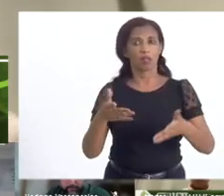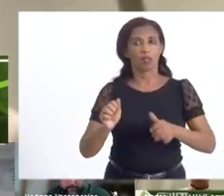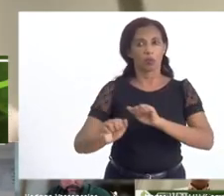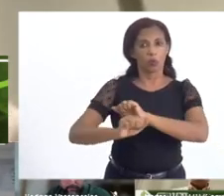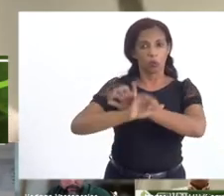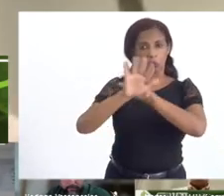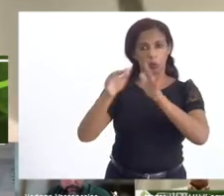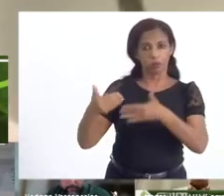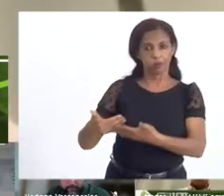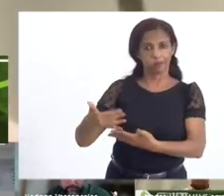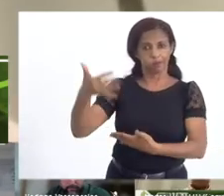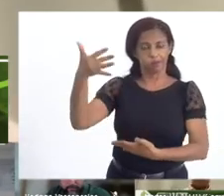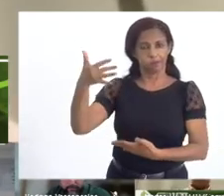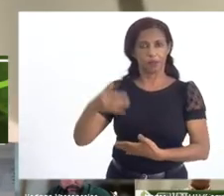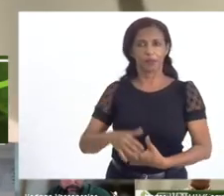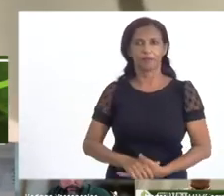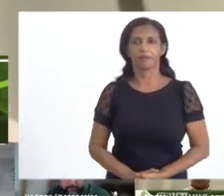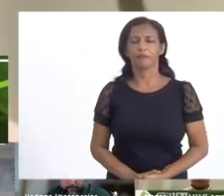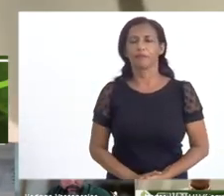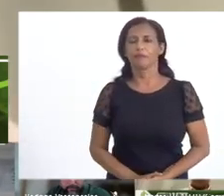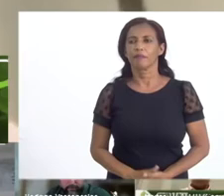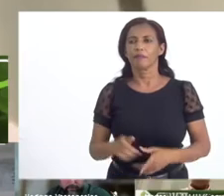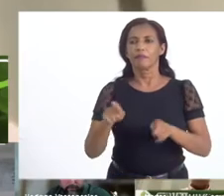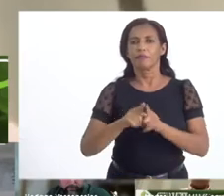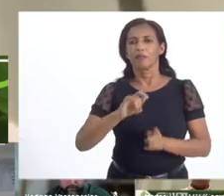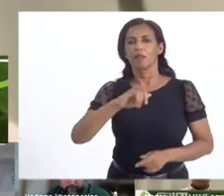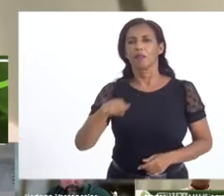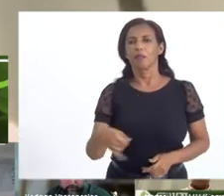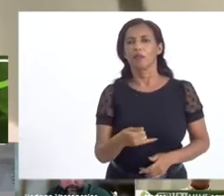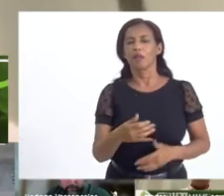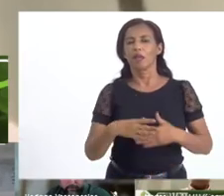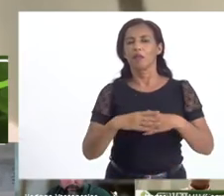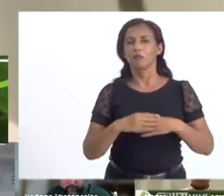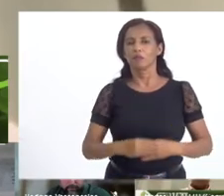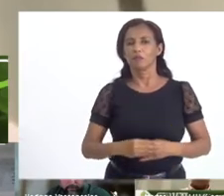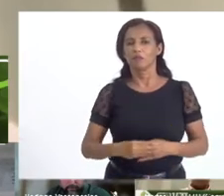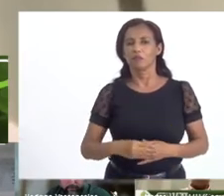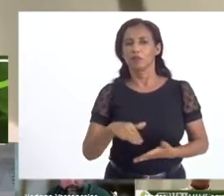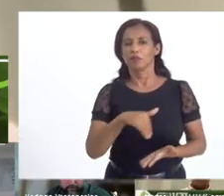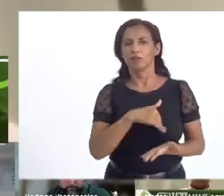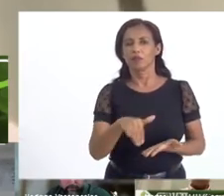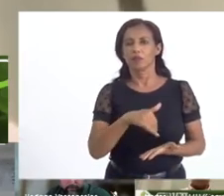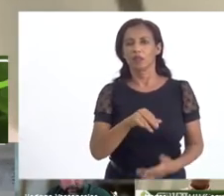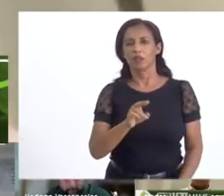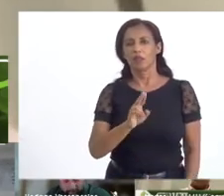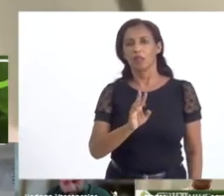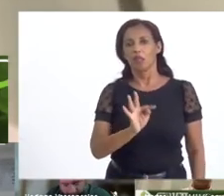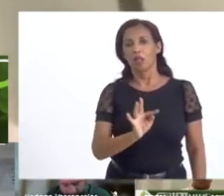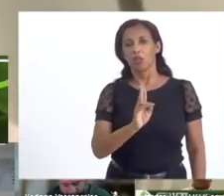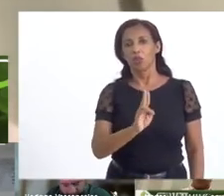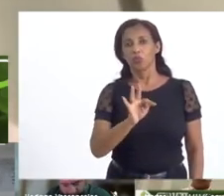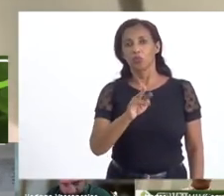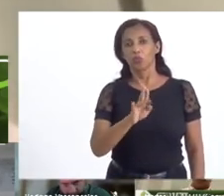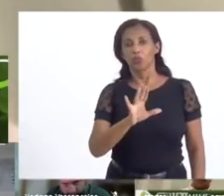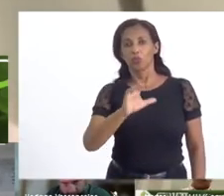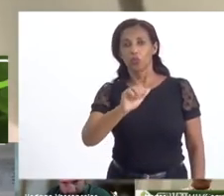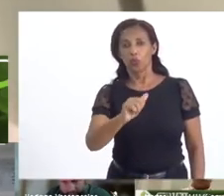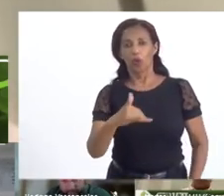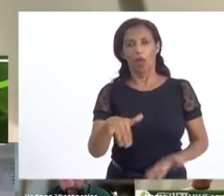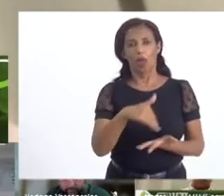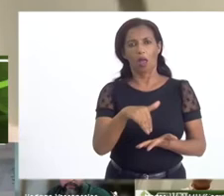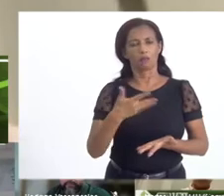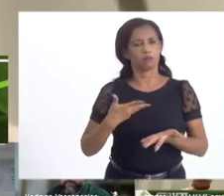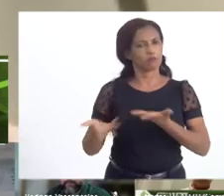mais com o Patrick. Queria também aproveitar e saudar o nosso secretário Tutuca, que tem sido um